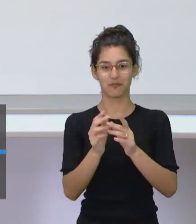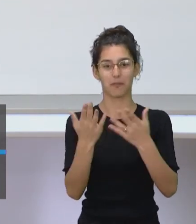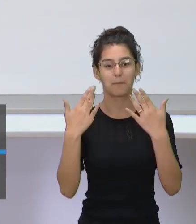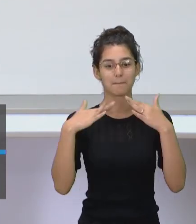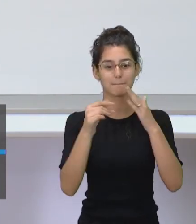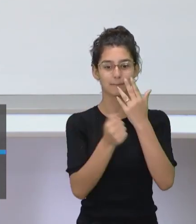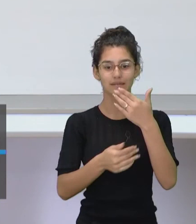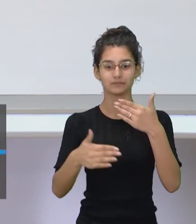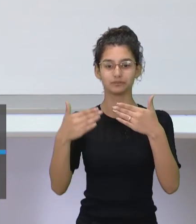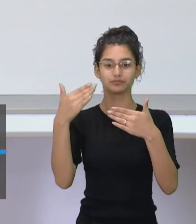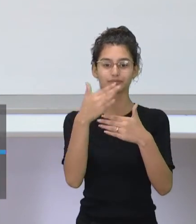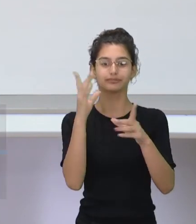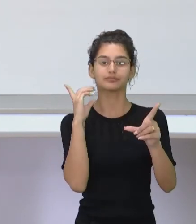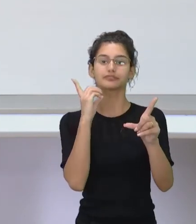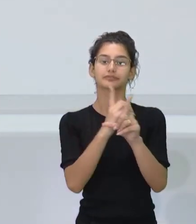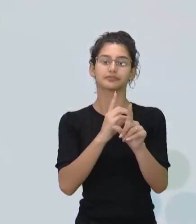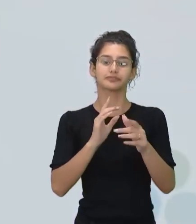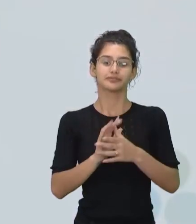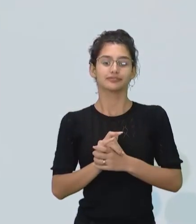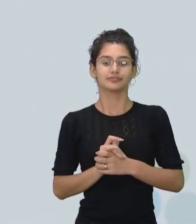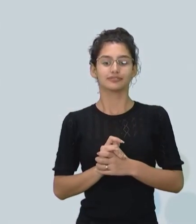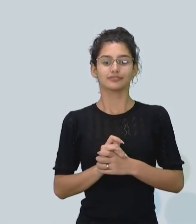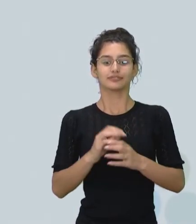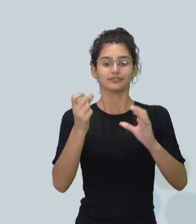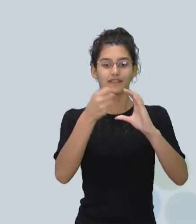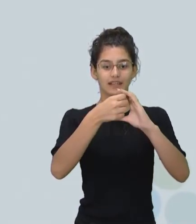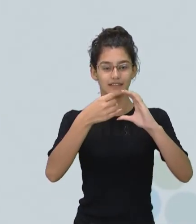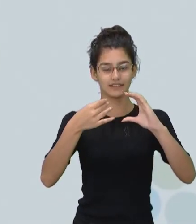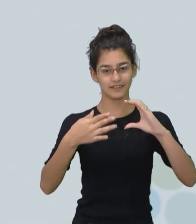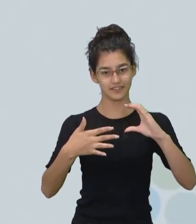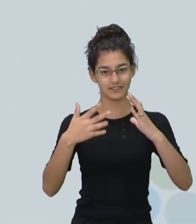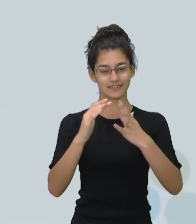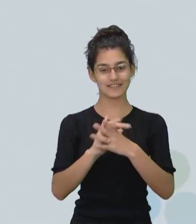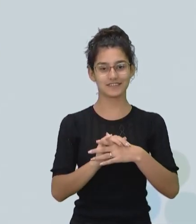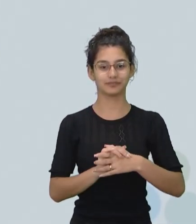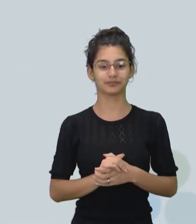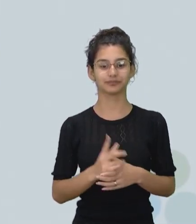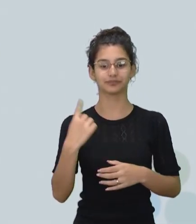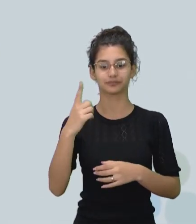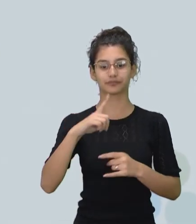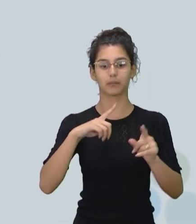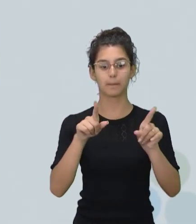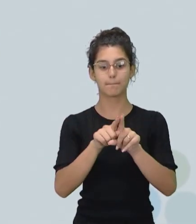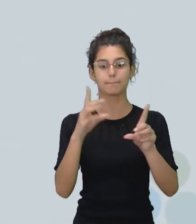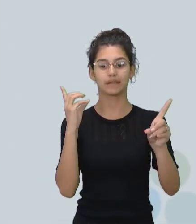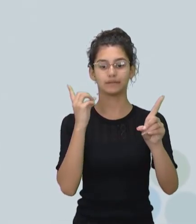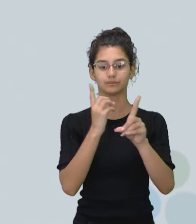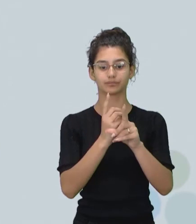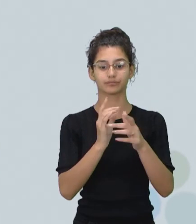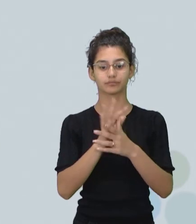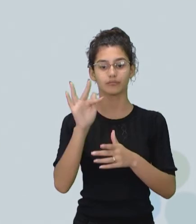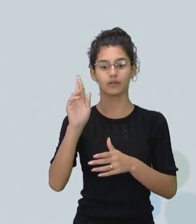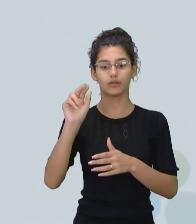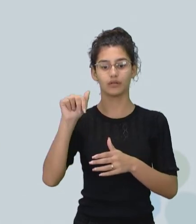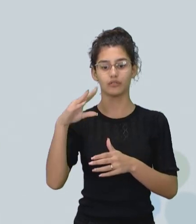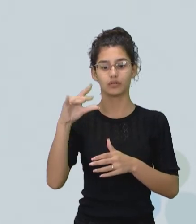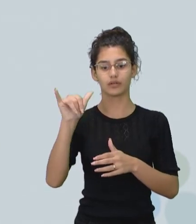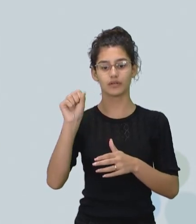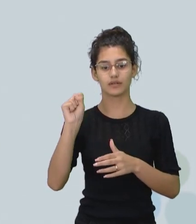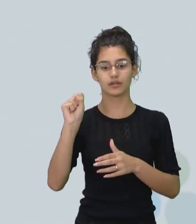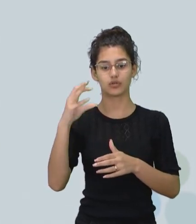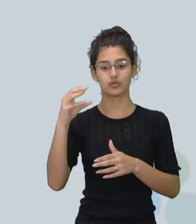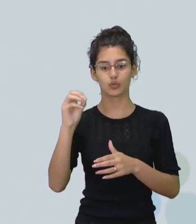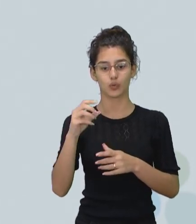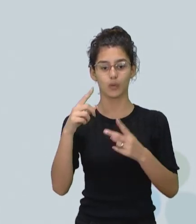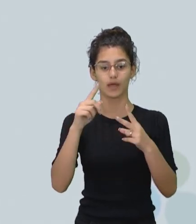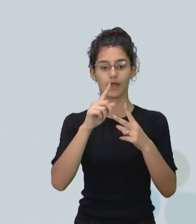um na tela, mais um encontro aí com características etnocêntricas. Nós temos, então, o encontro entre o conquistador Francisco Pizarro e